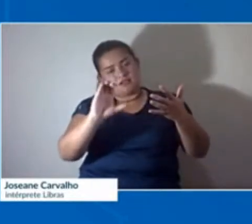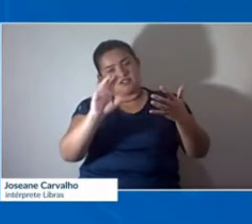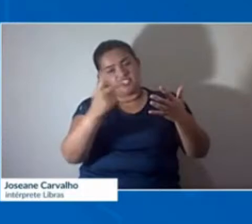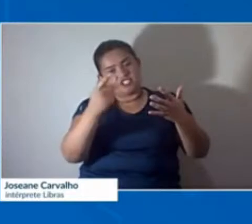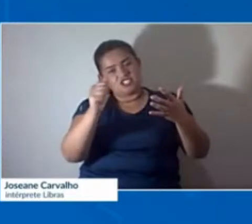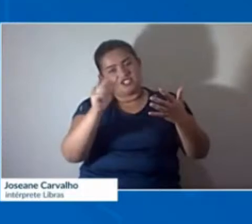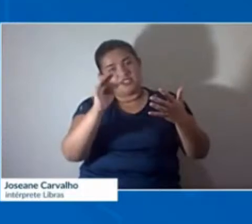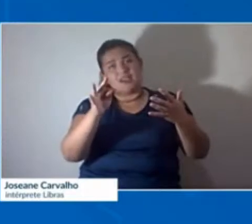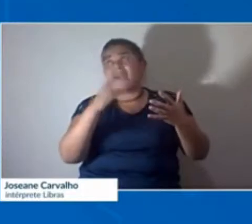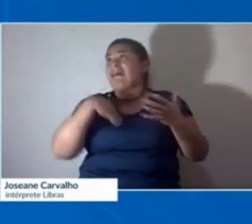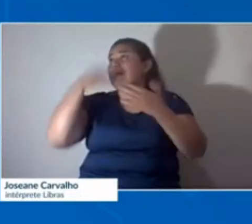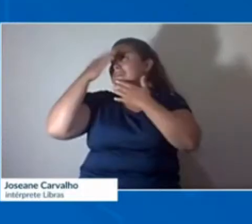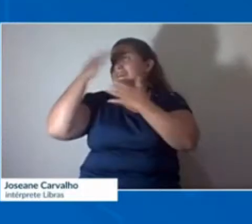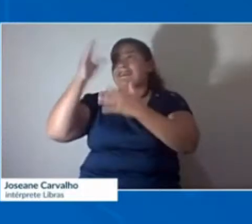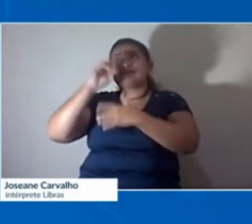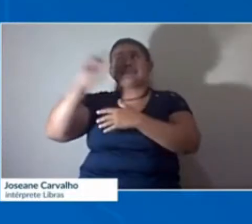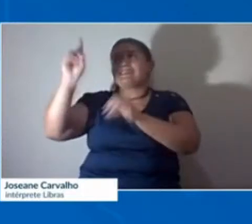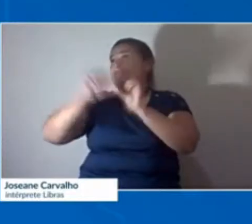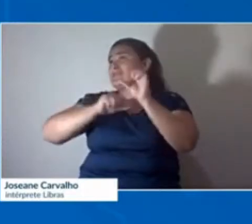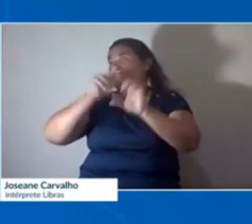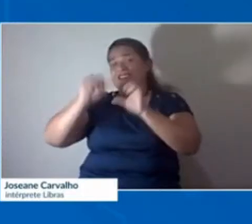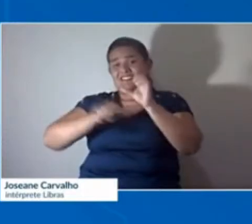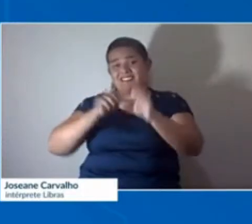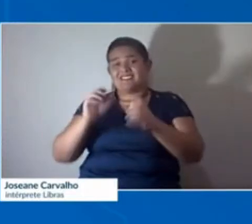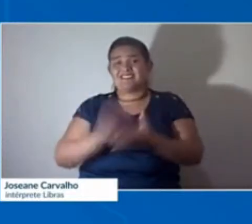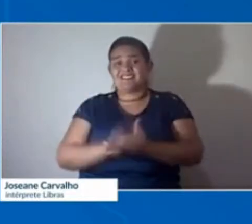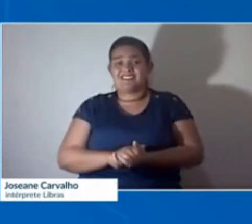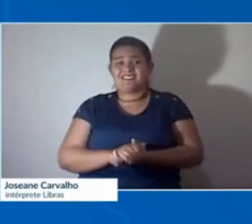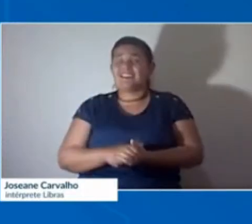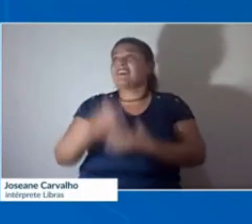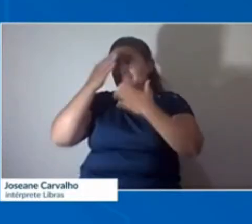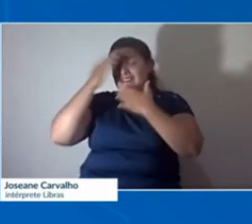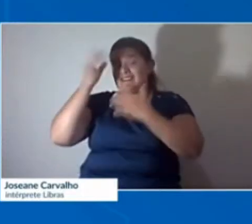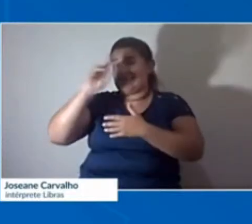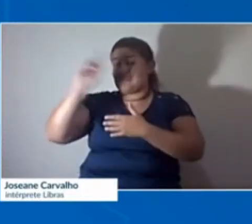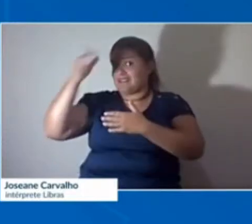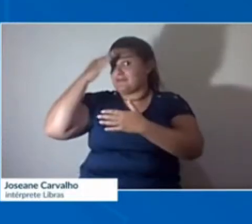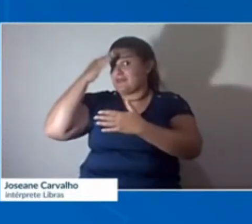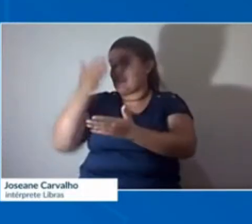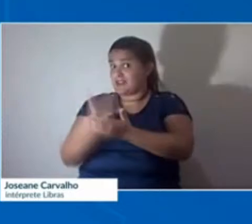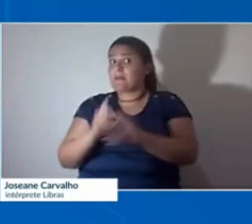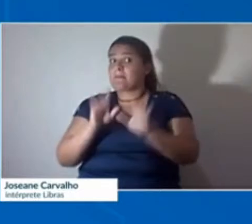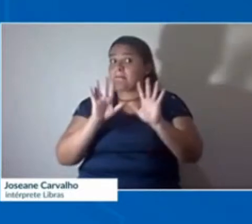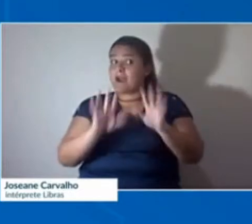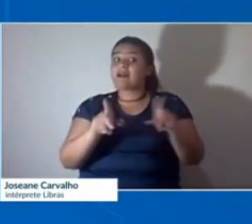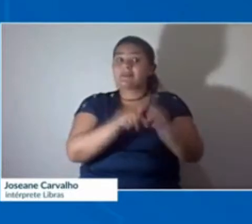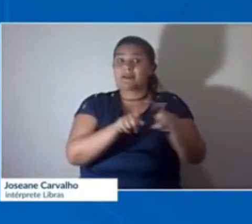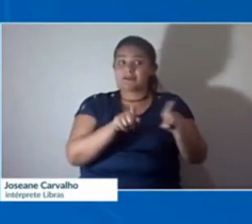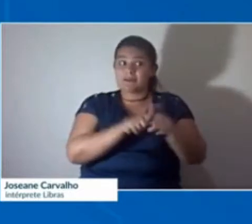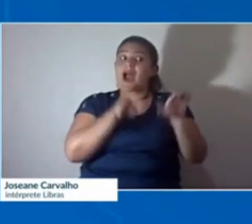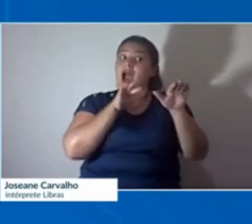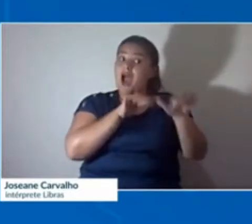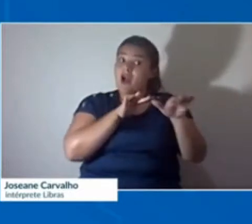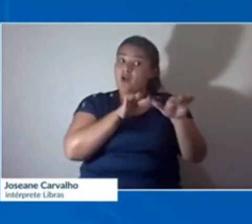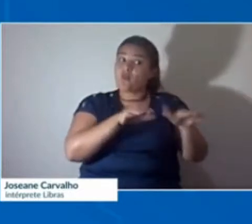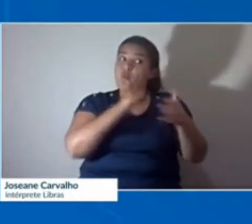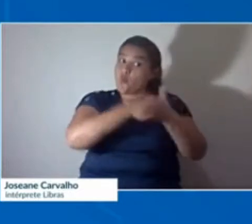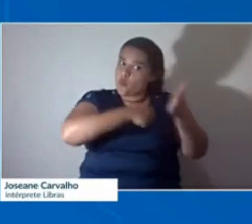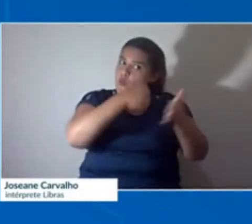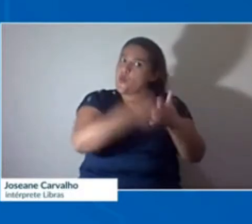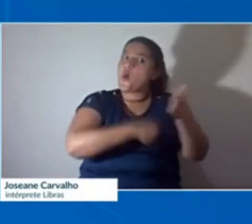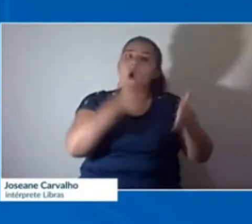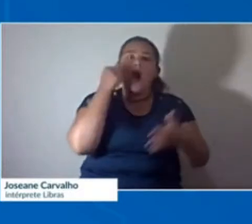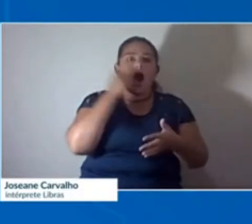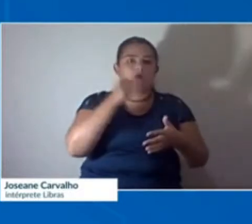situação está mudando. Graças a Deus, para quem acredita, mas graças à luta das mulheres, não é? A luta histórica